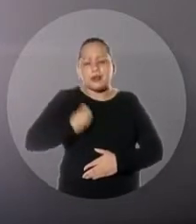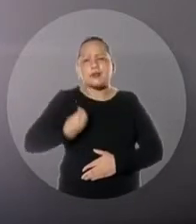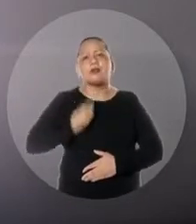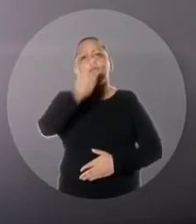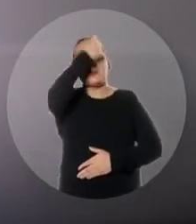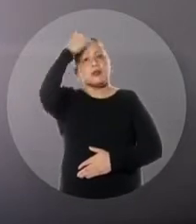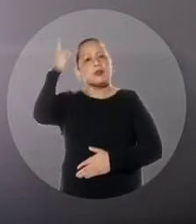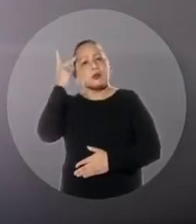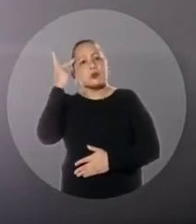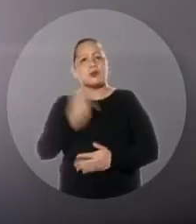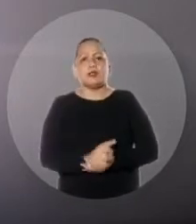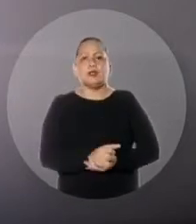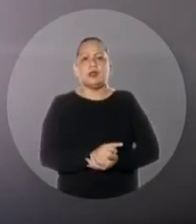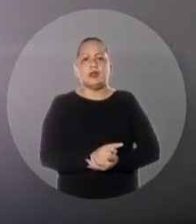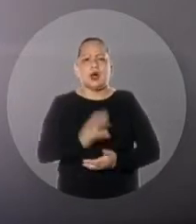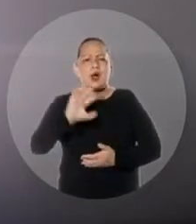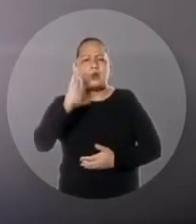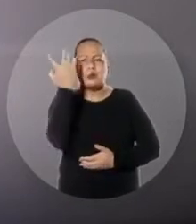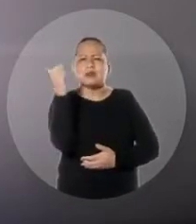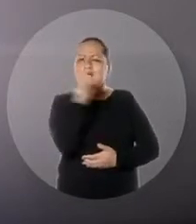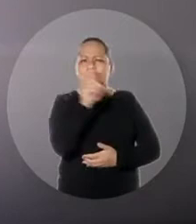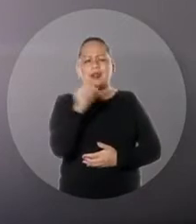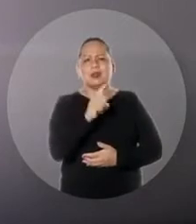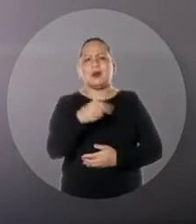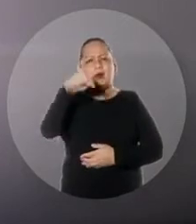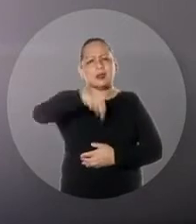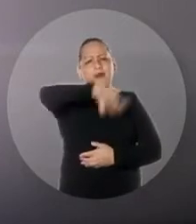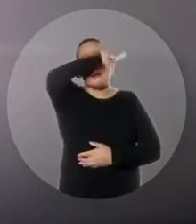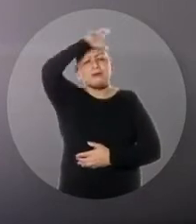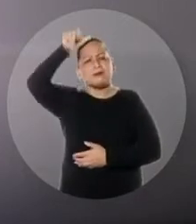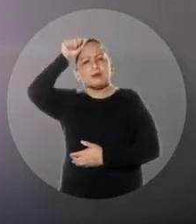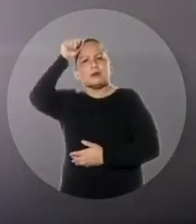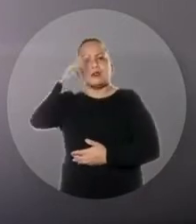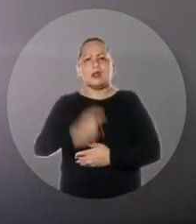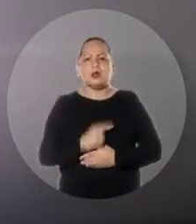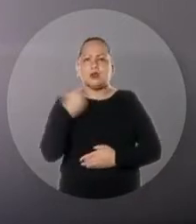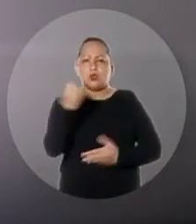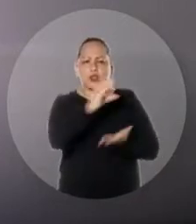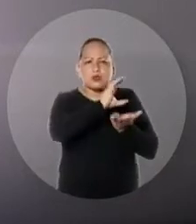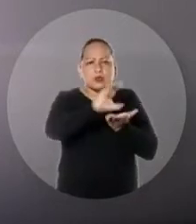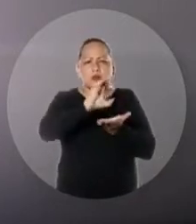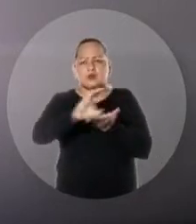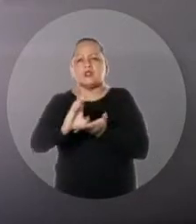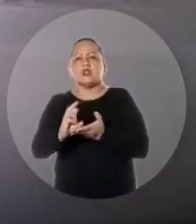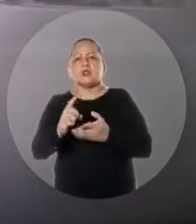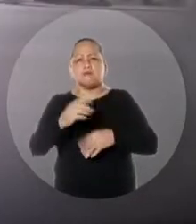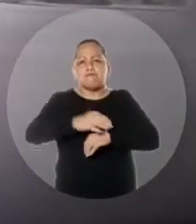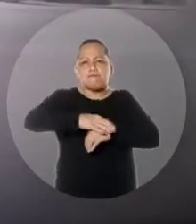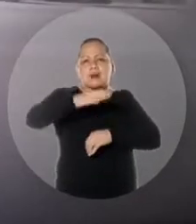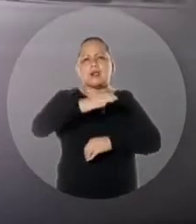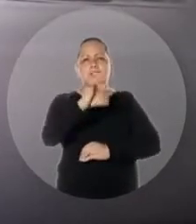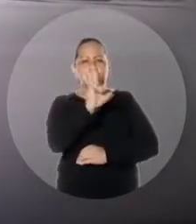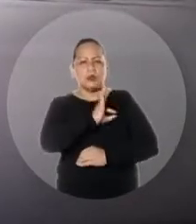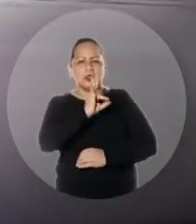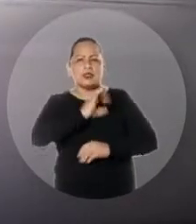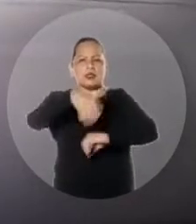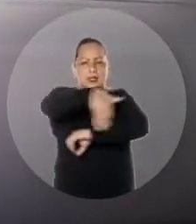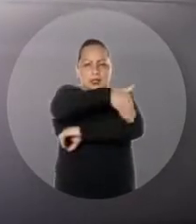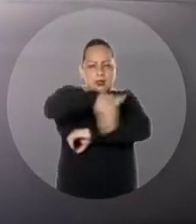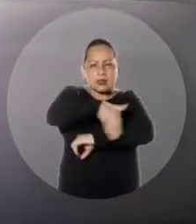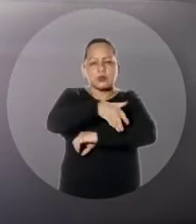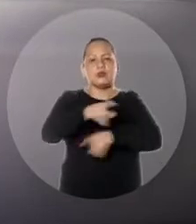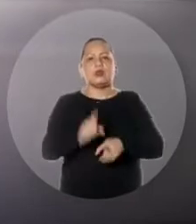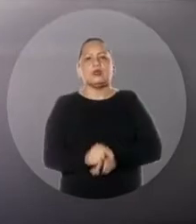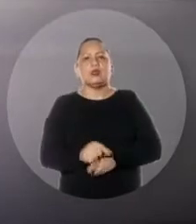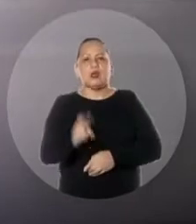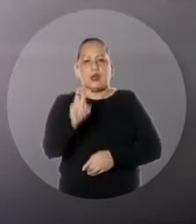vida das pessoas. Isso não vai mais acontecer em Manaus. Vamos investir para colocar mais policiais nas